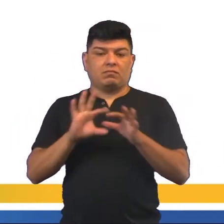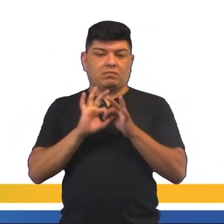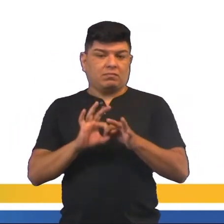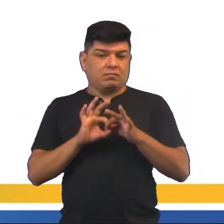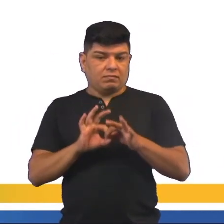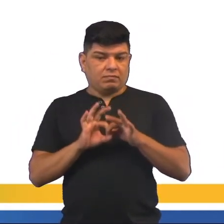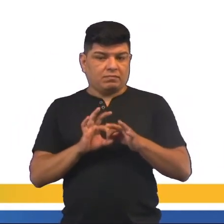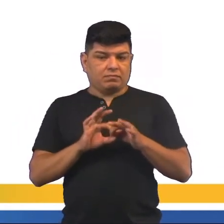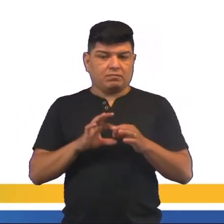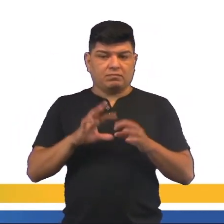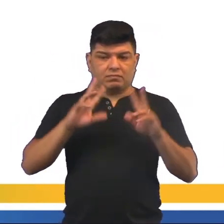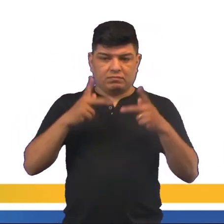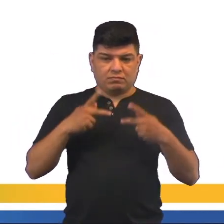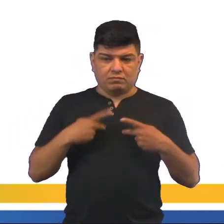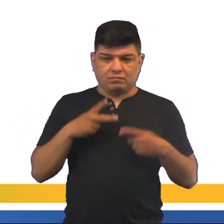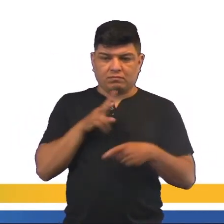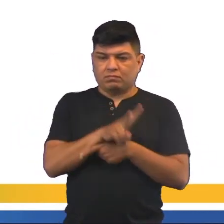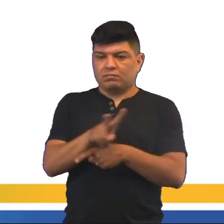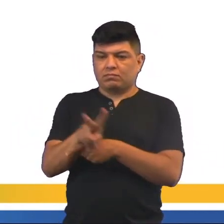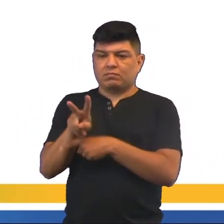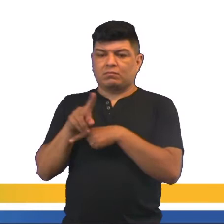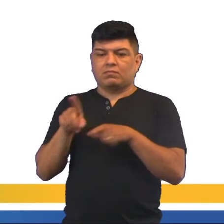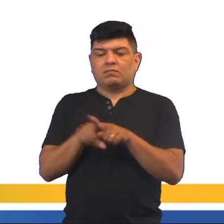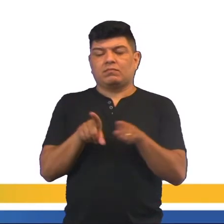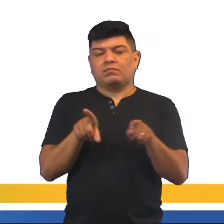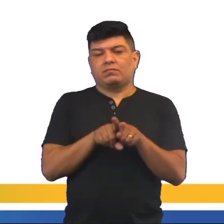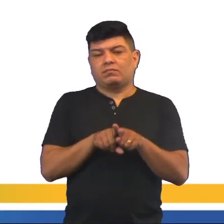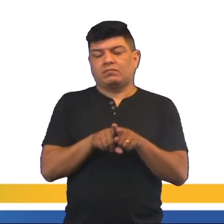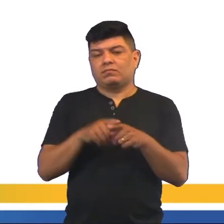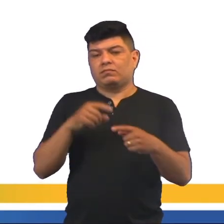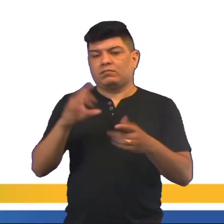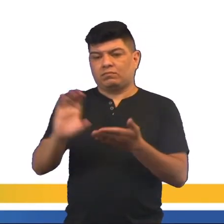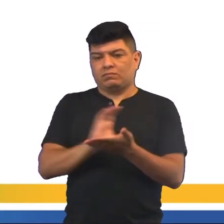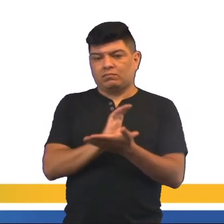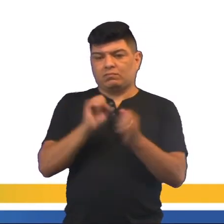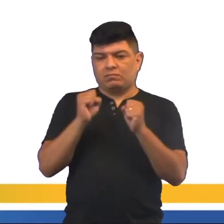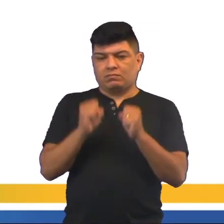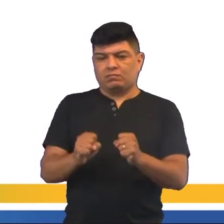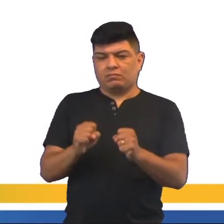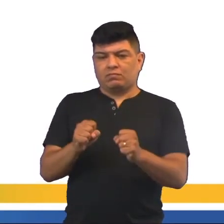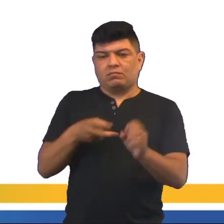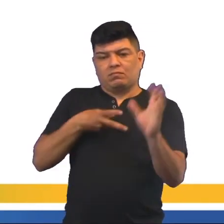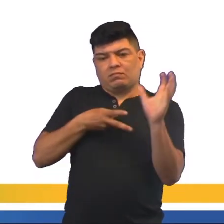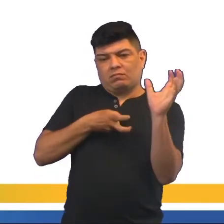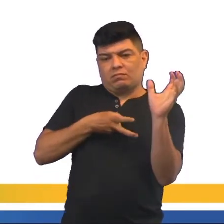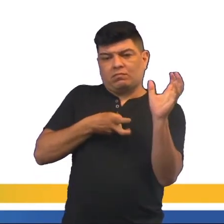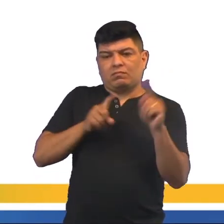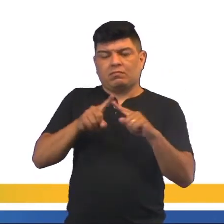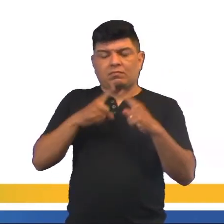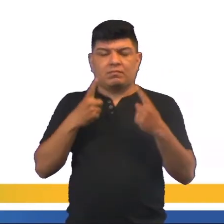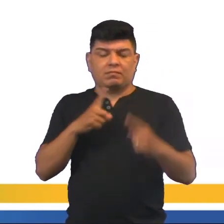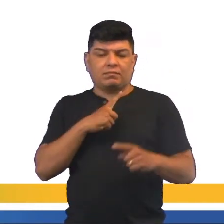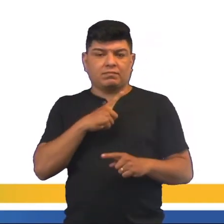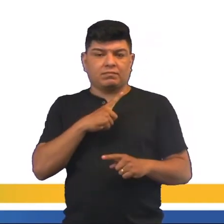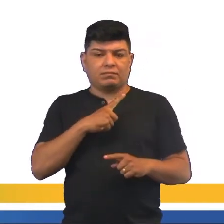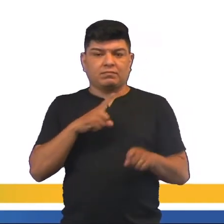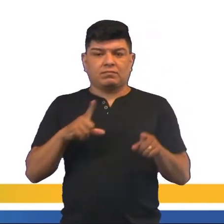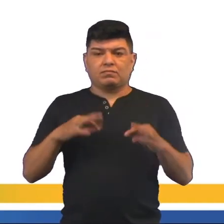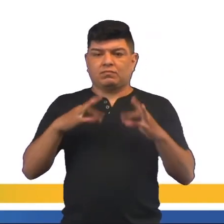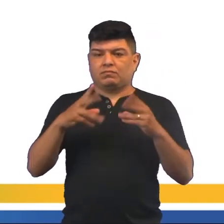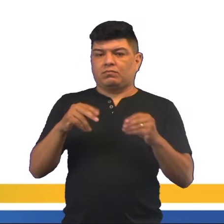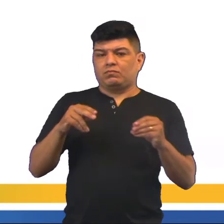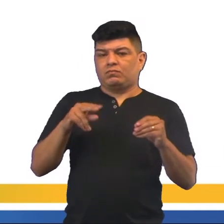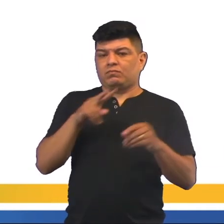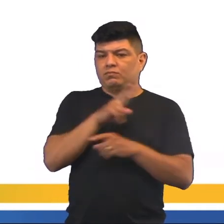unir a ação humana para conservar os recursos, né, permitindo a exploração, mas desde que haja toda